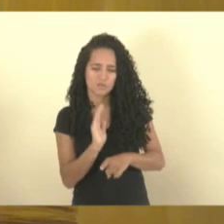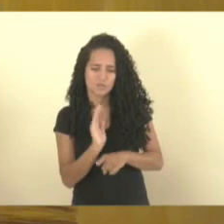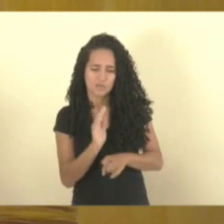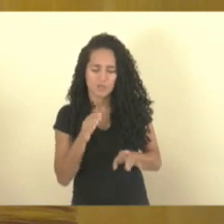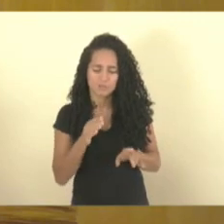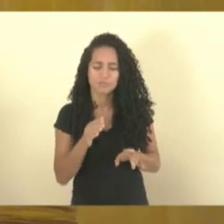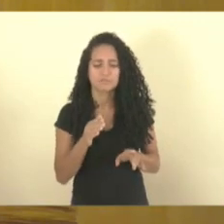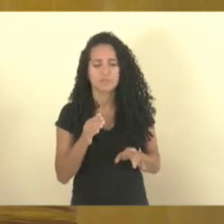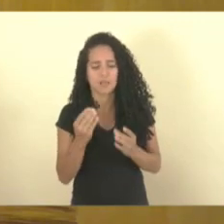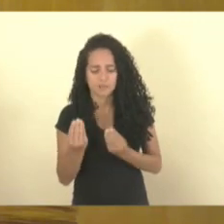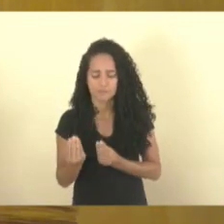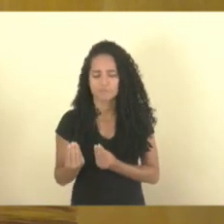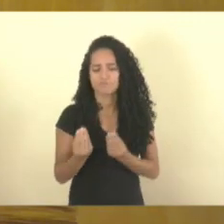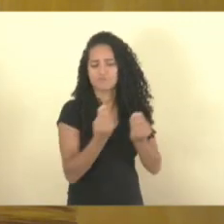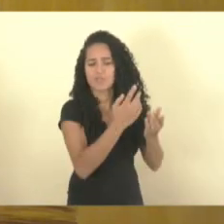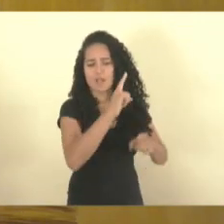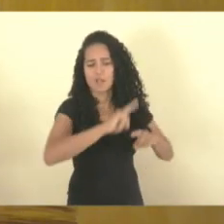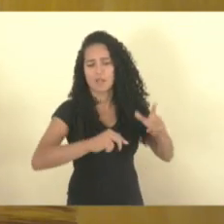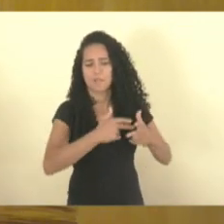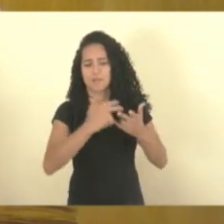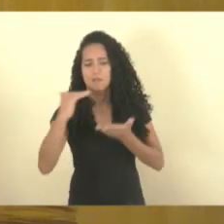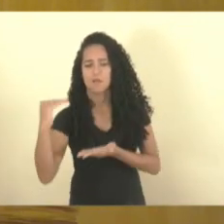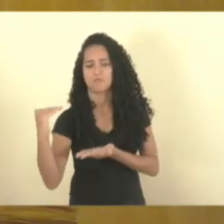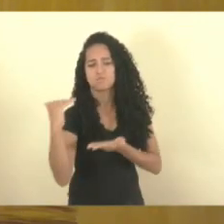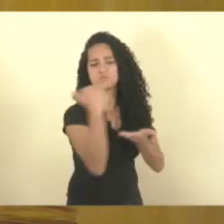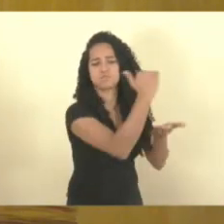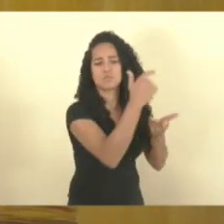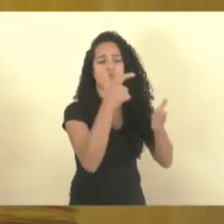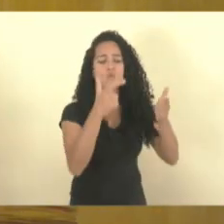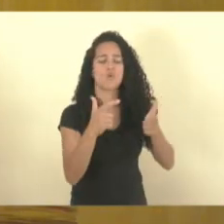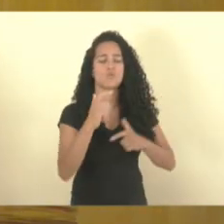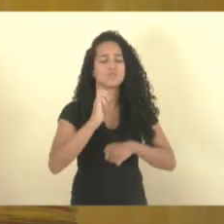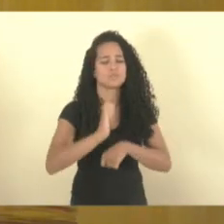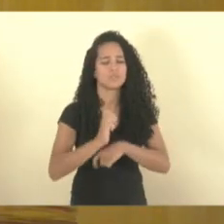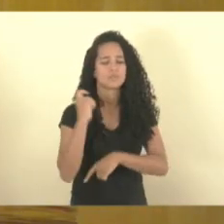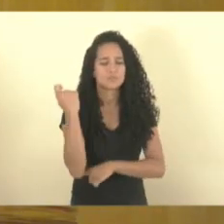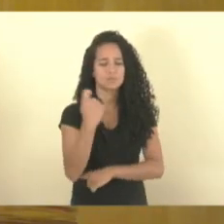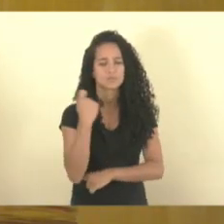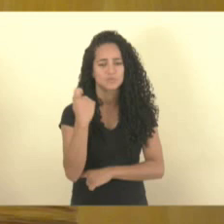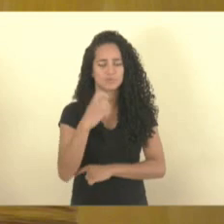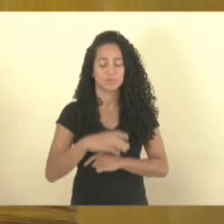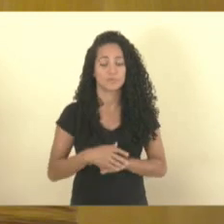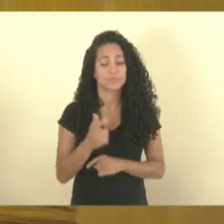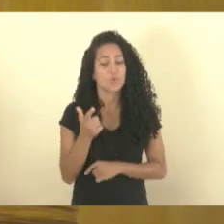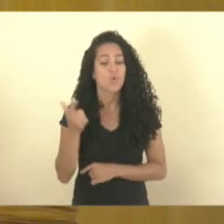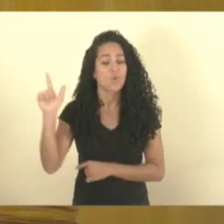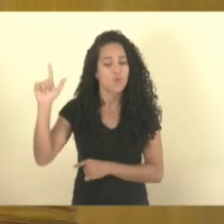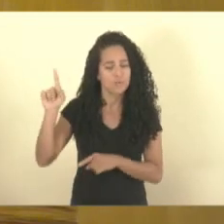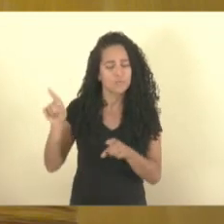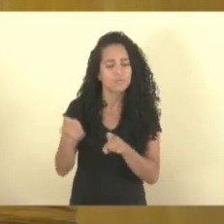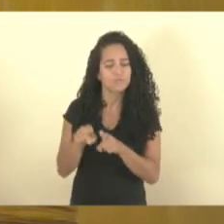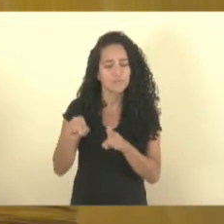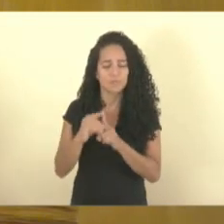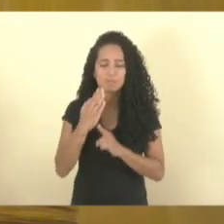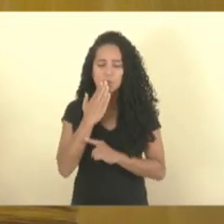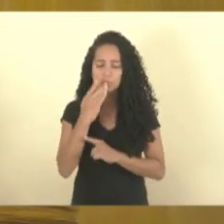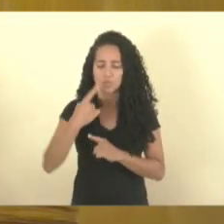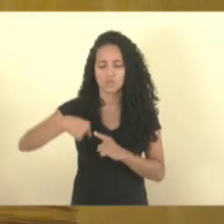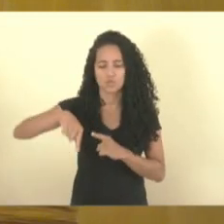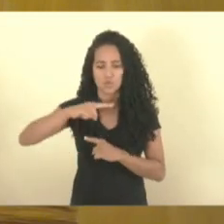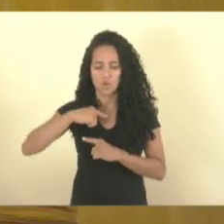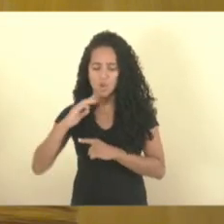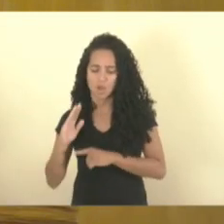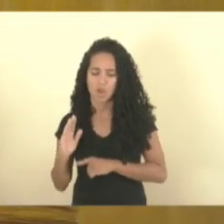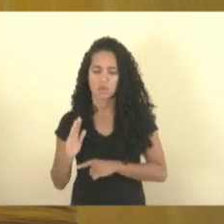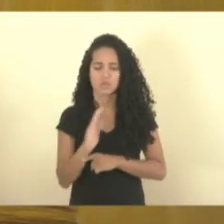essas contribuições ao Rio Grande do Sul. Em outras palavras, senhor presidente, para resumir, eles estão pedindo a nossa ajuda